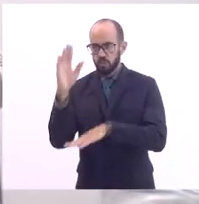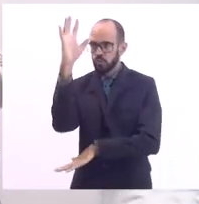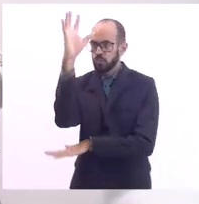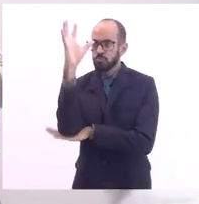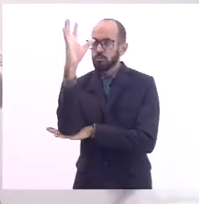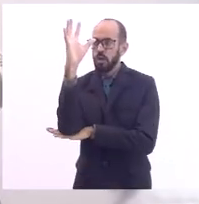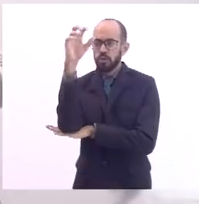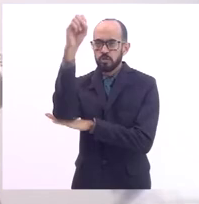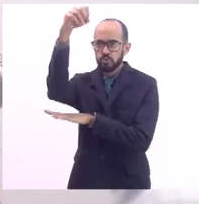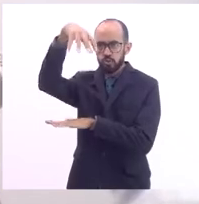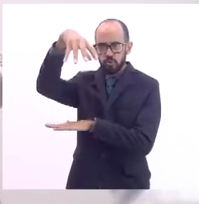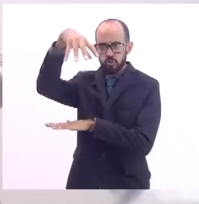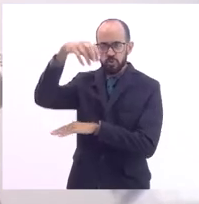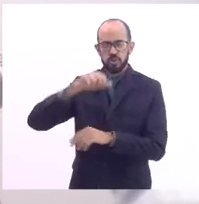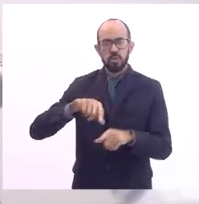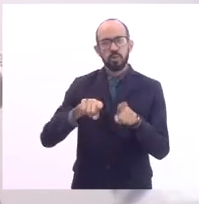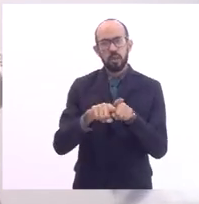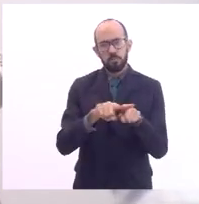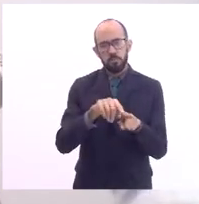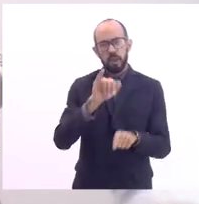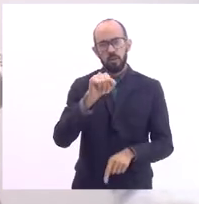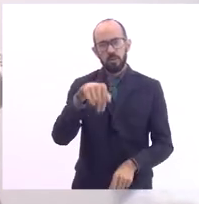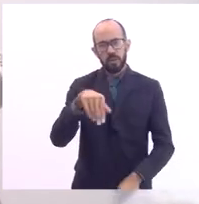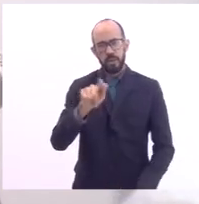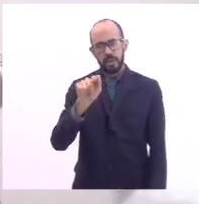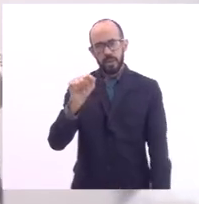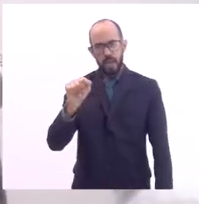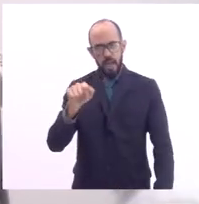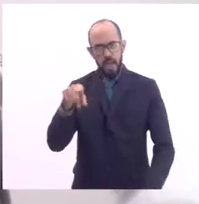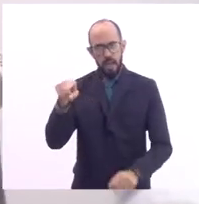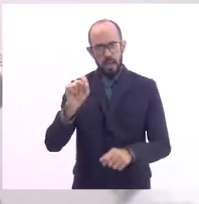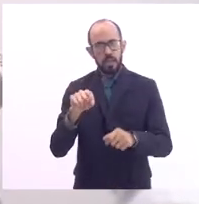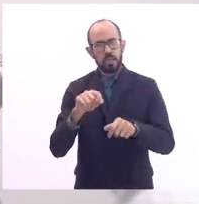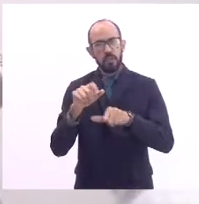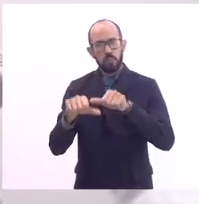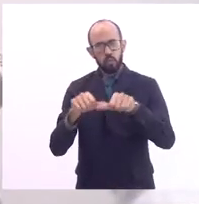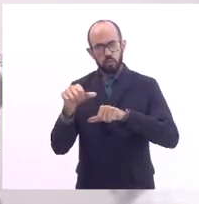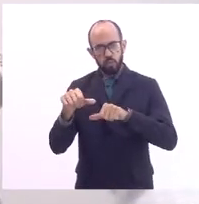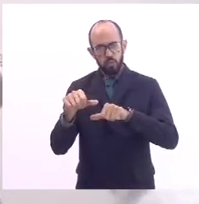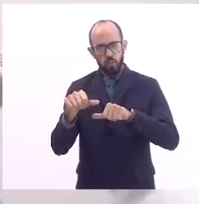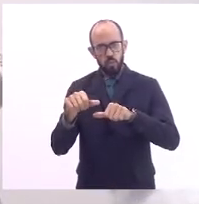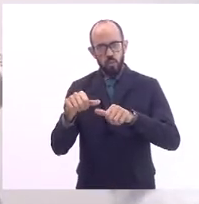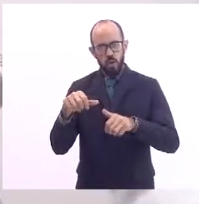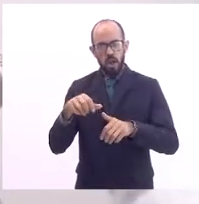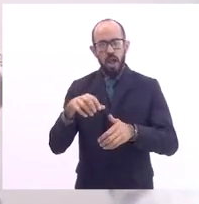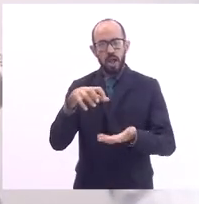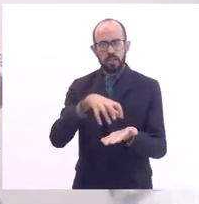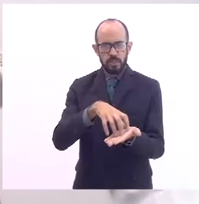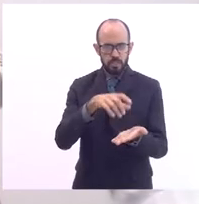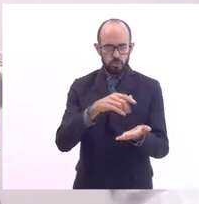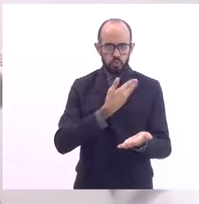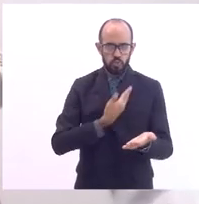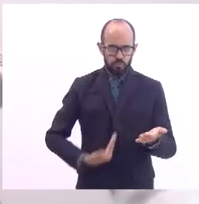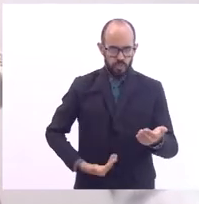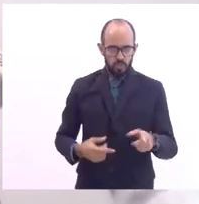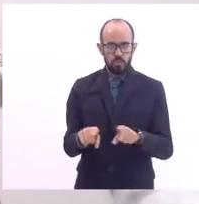em Niterói também, que abrigou a sede do governo do Estado durante muitos anos. Então, deputado Paulo, a gente precisa